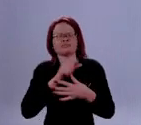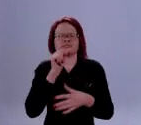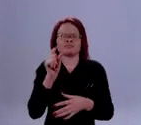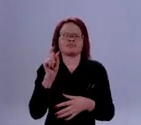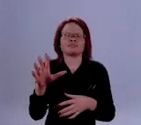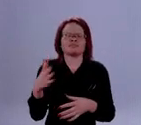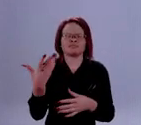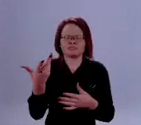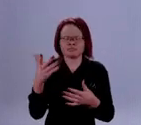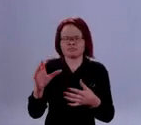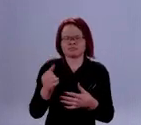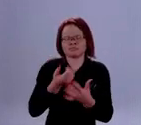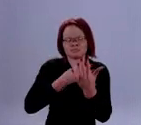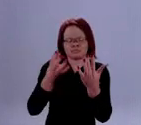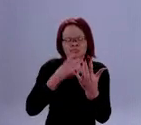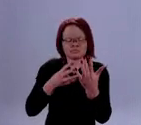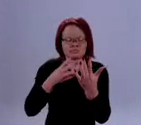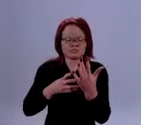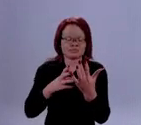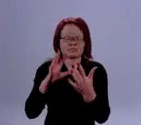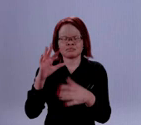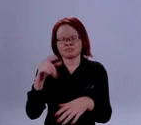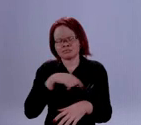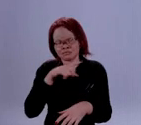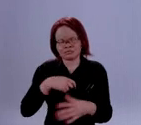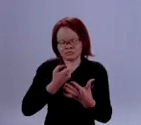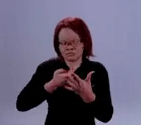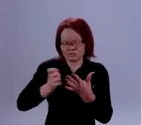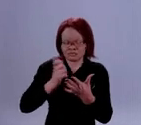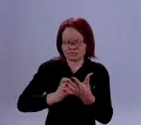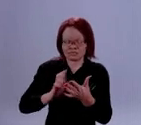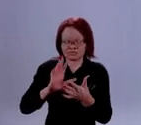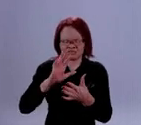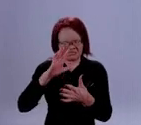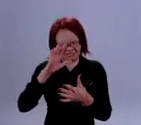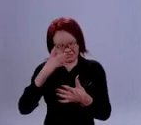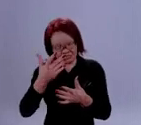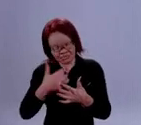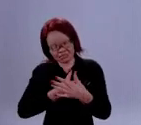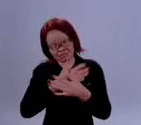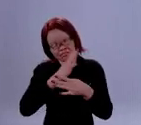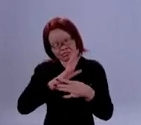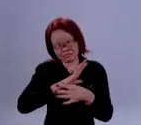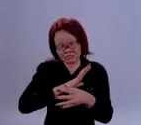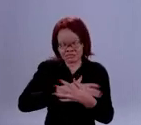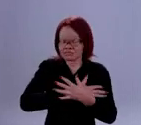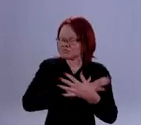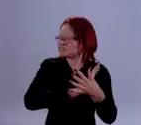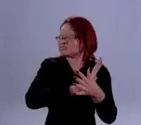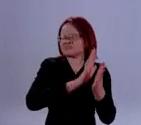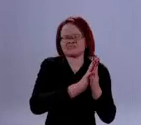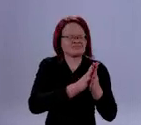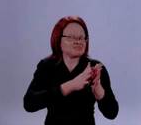outras palavras o diário é um texto em que nós escrevemos aquilo que passamos durante